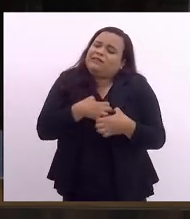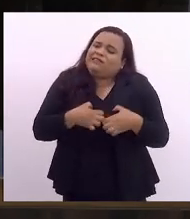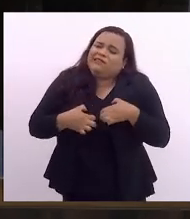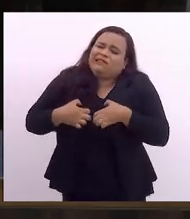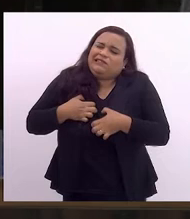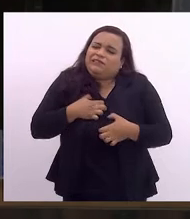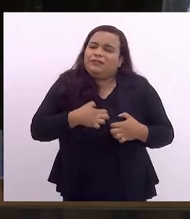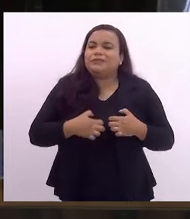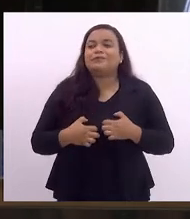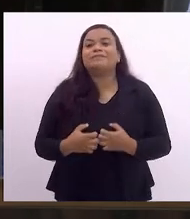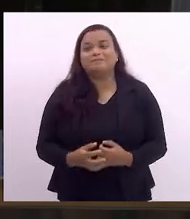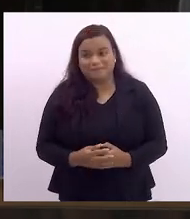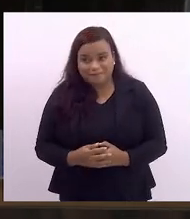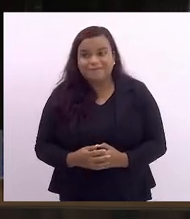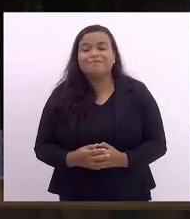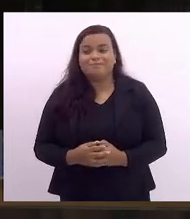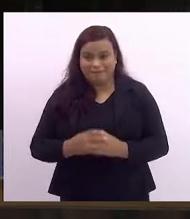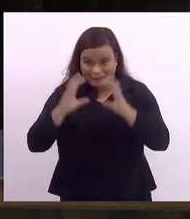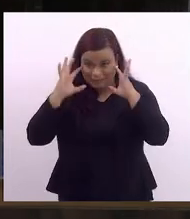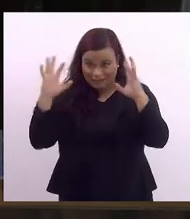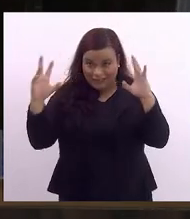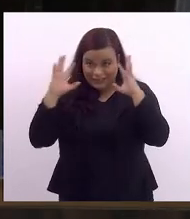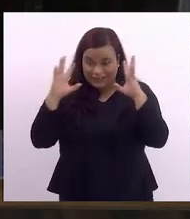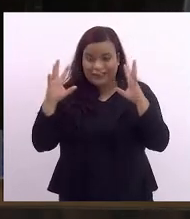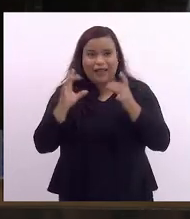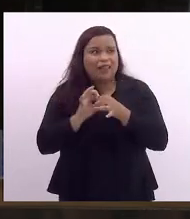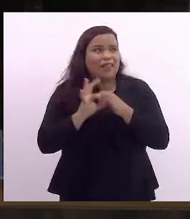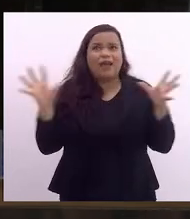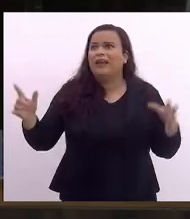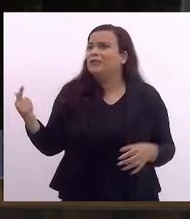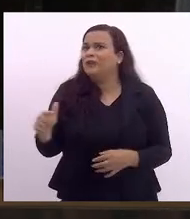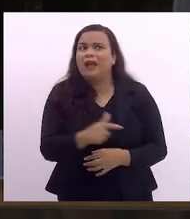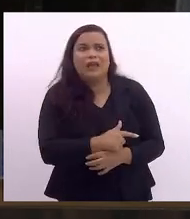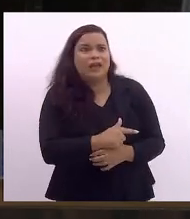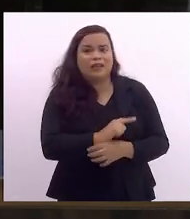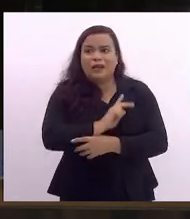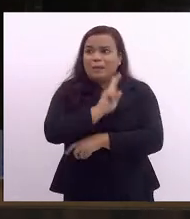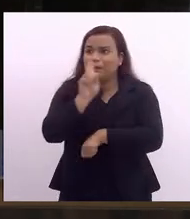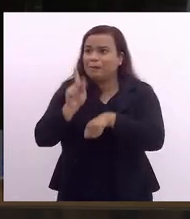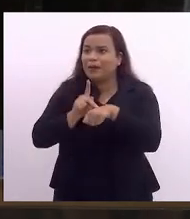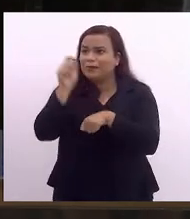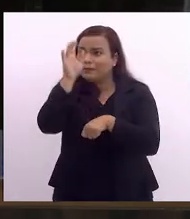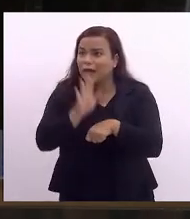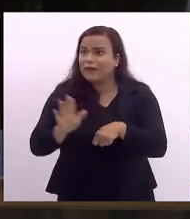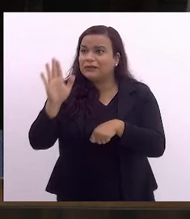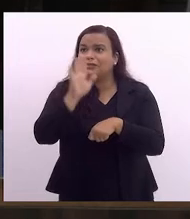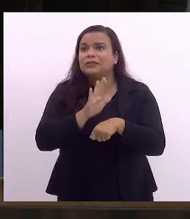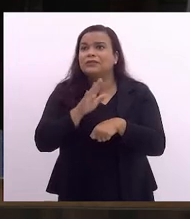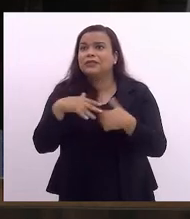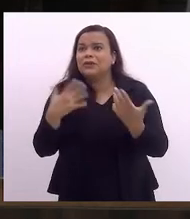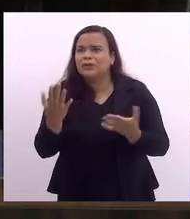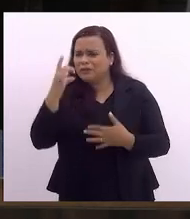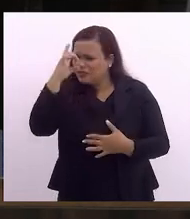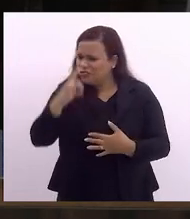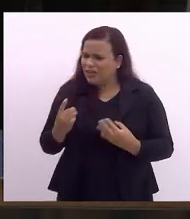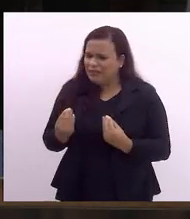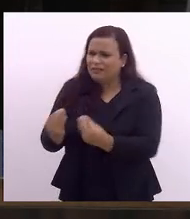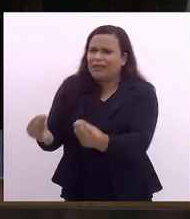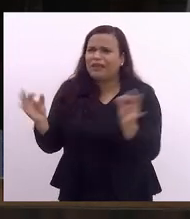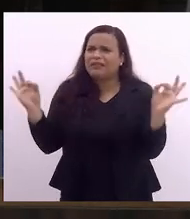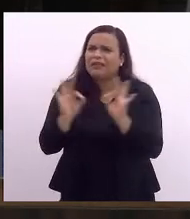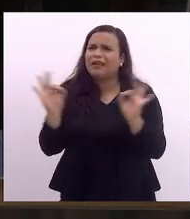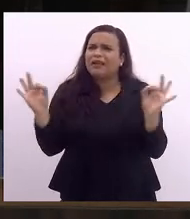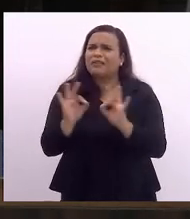Então, pensar o que é estar privado de liberdade num país como o nosso, que não garante direitos, que não garante o direito